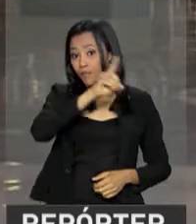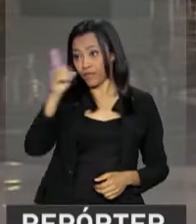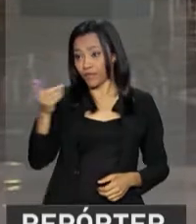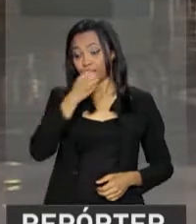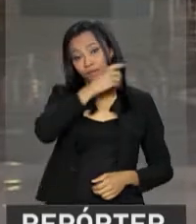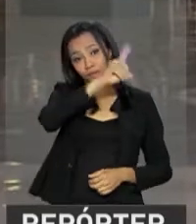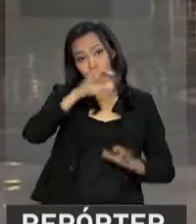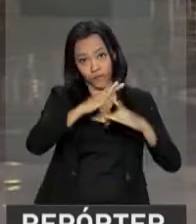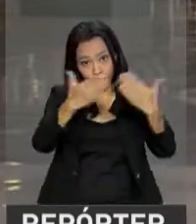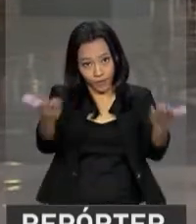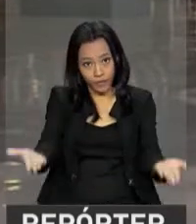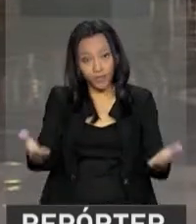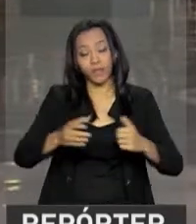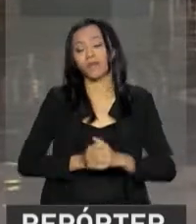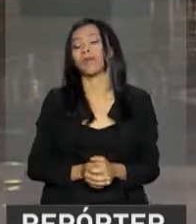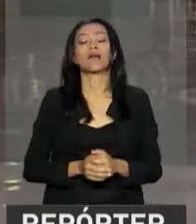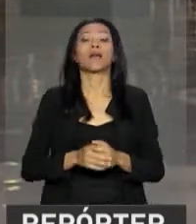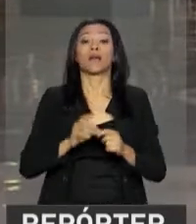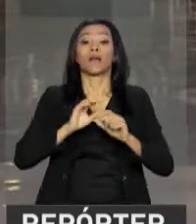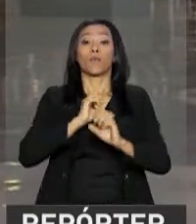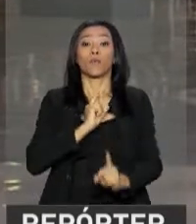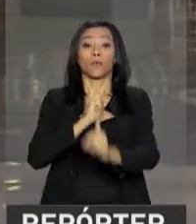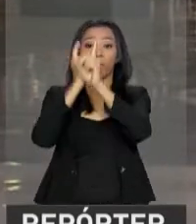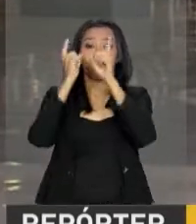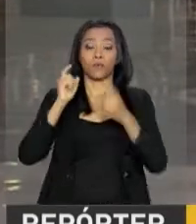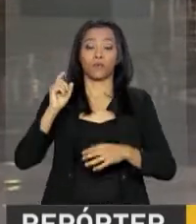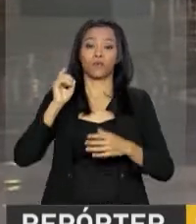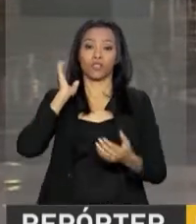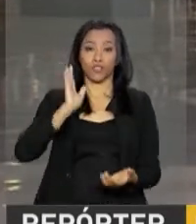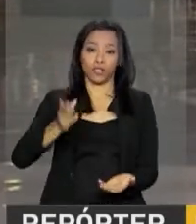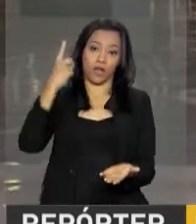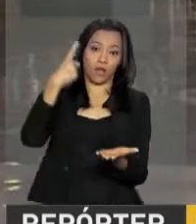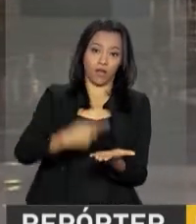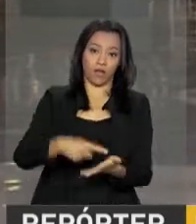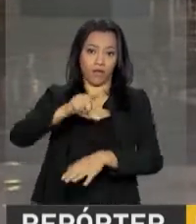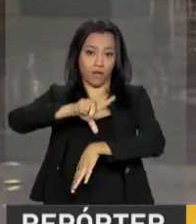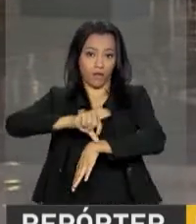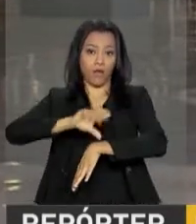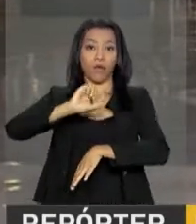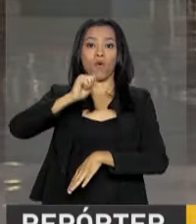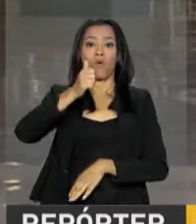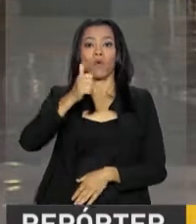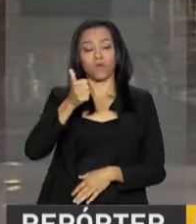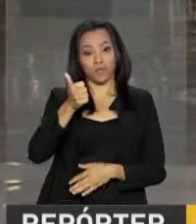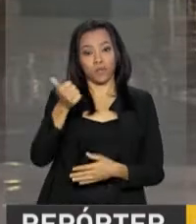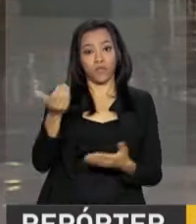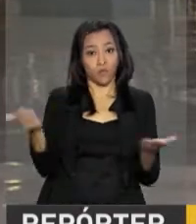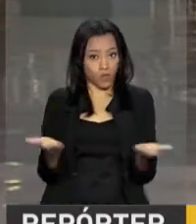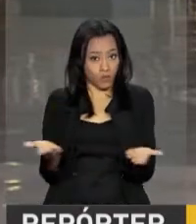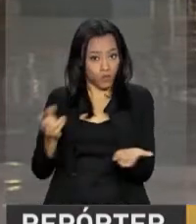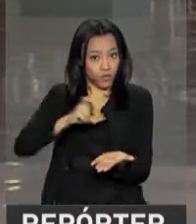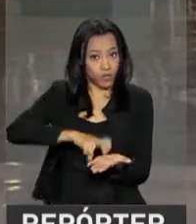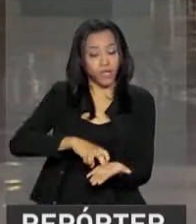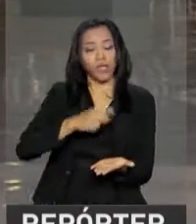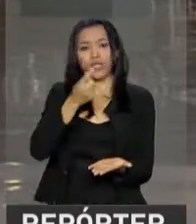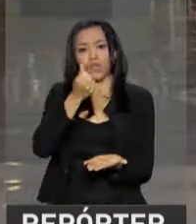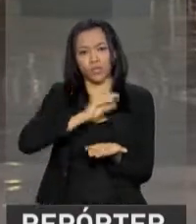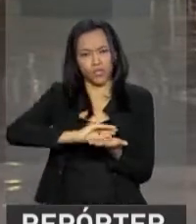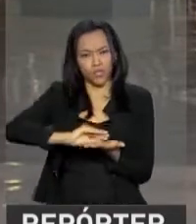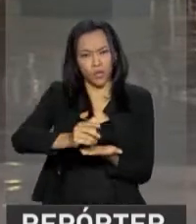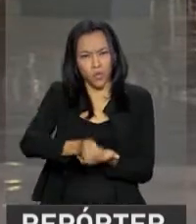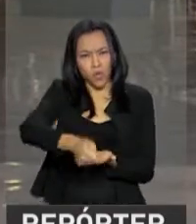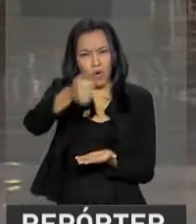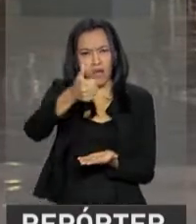É isso mesmo. A cerimônia está marcada para as 11 horas da manhã de hoje e o investimento é de quase